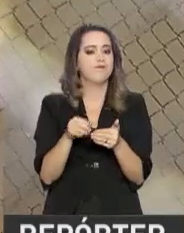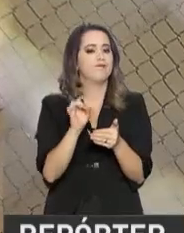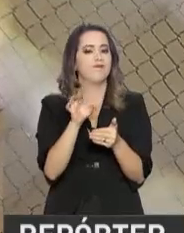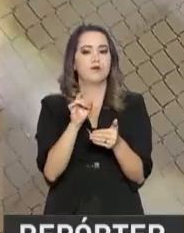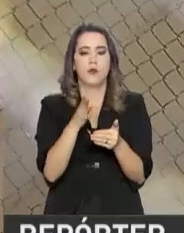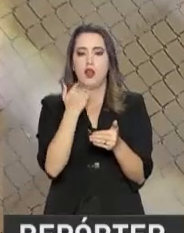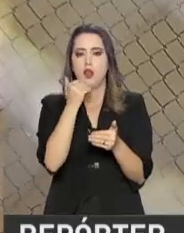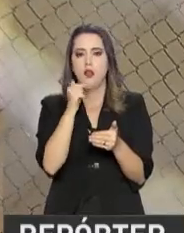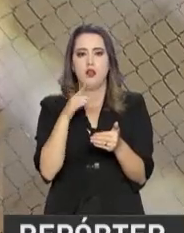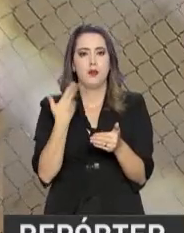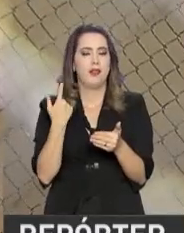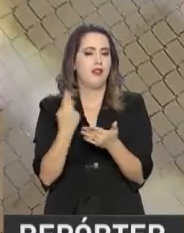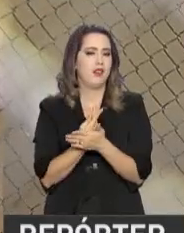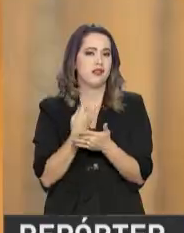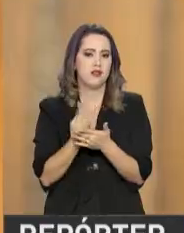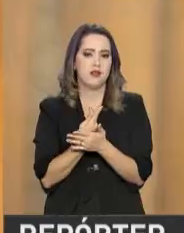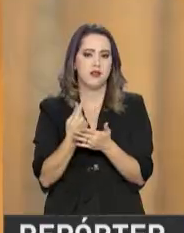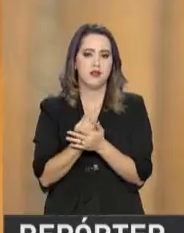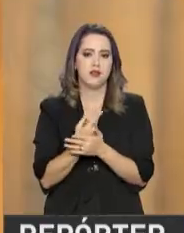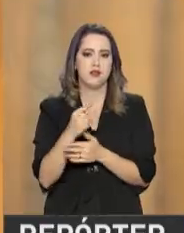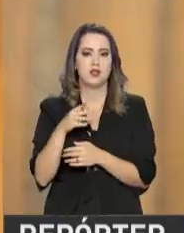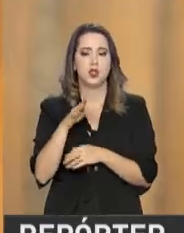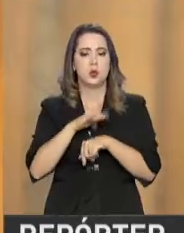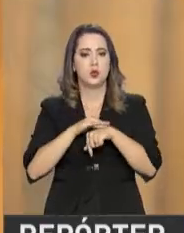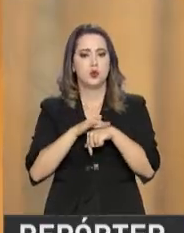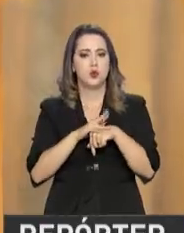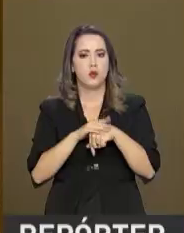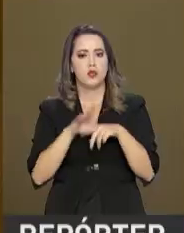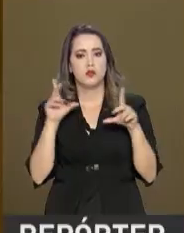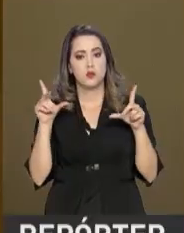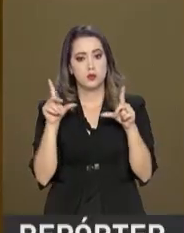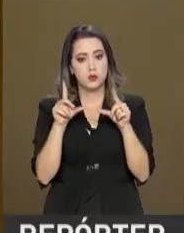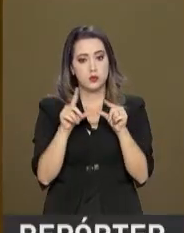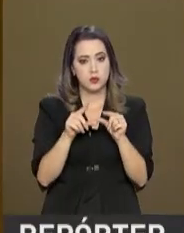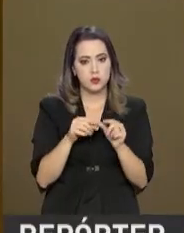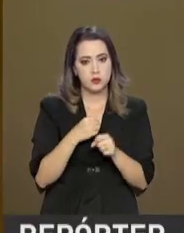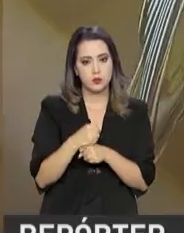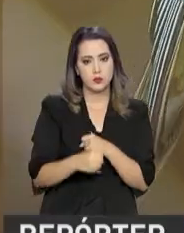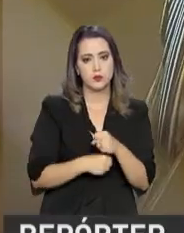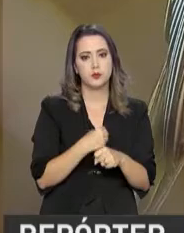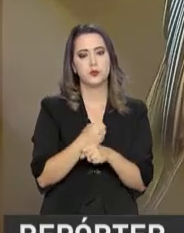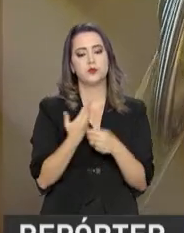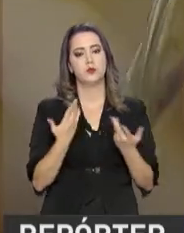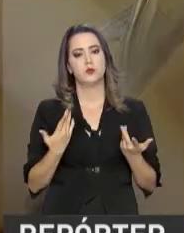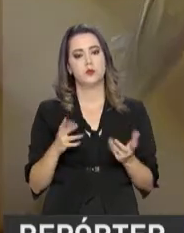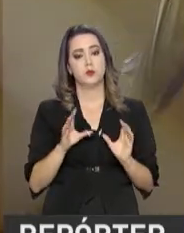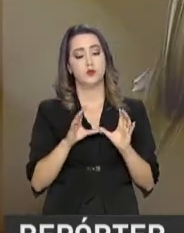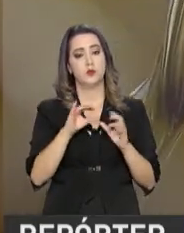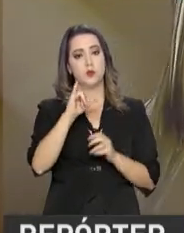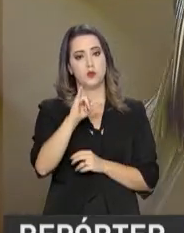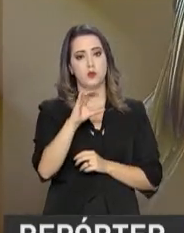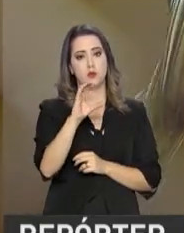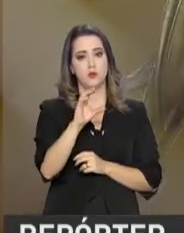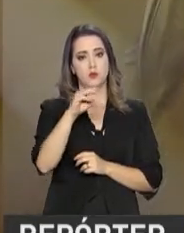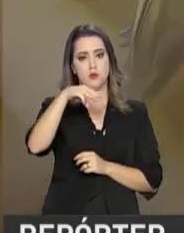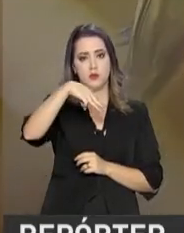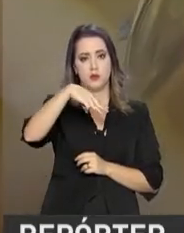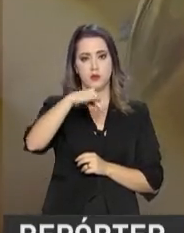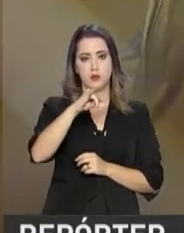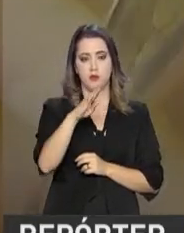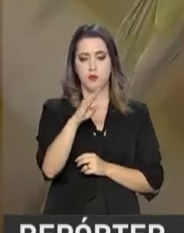de uma alimentação inapropriada e de doenças que reduzem os anos de vida o instituto chico mendes de conservação